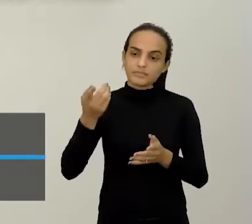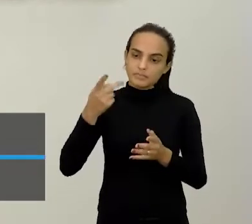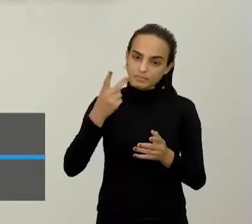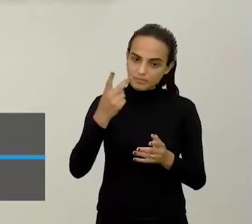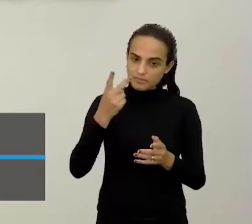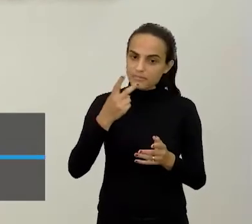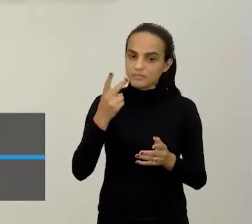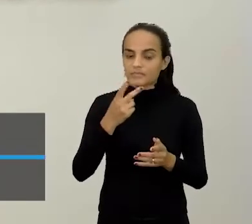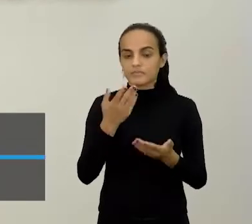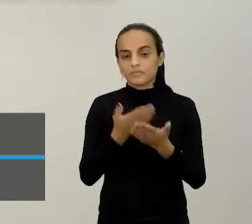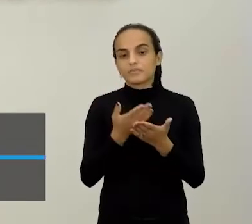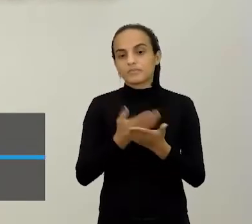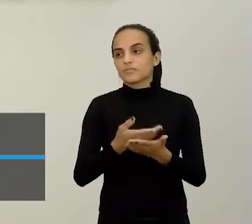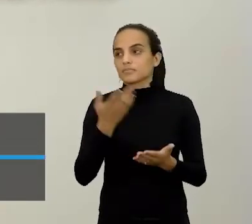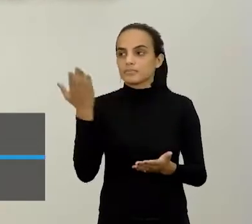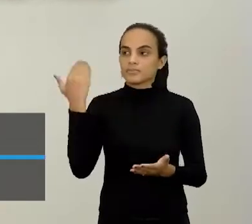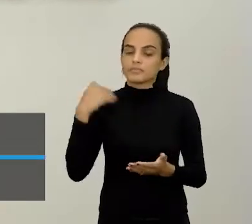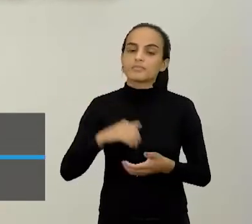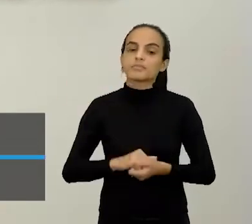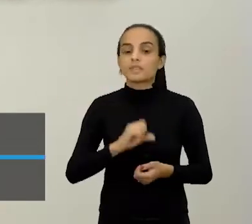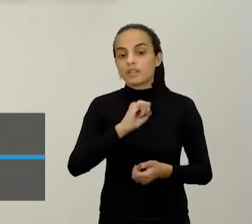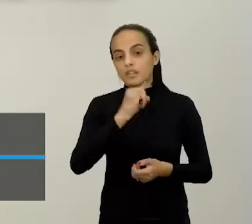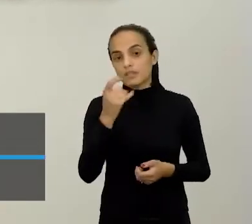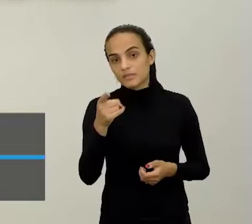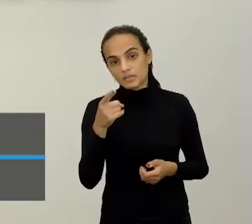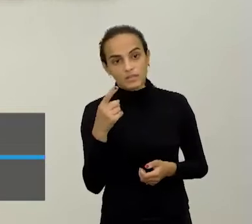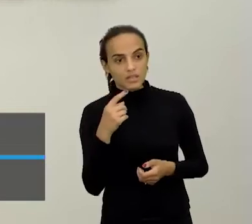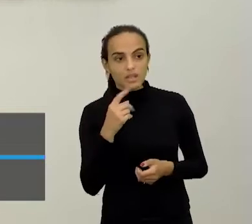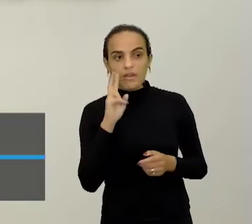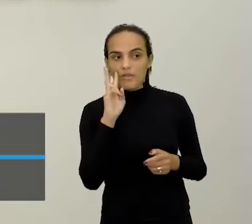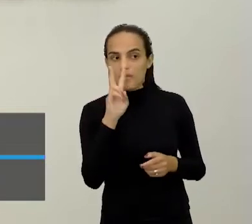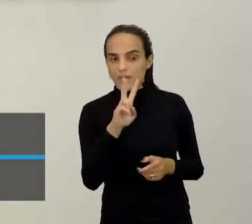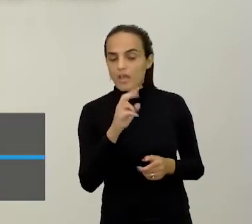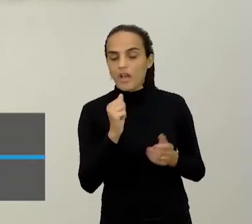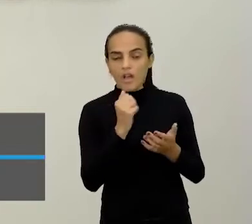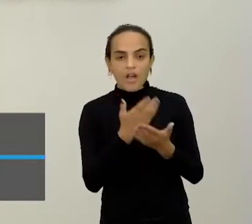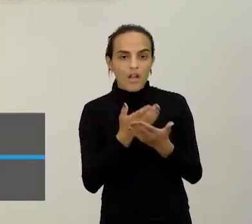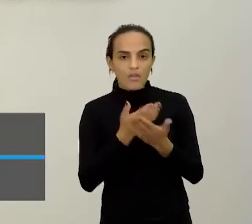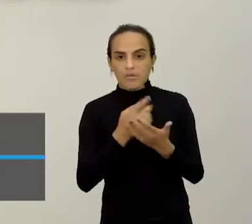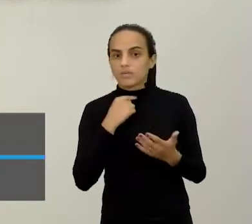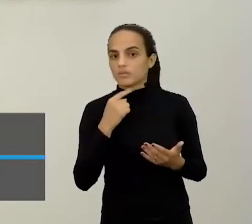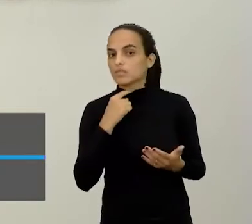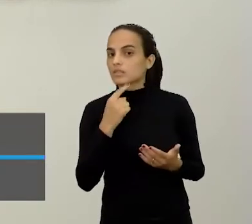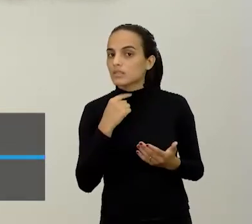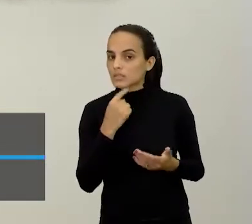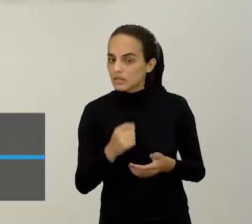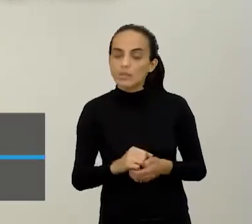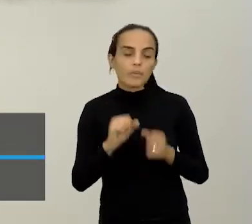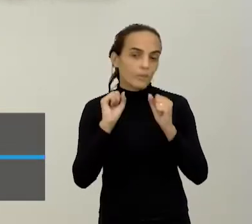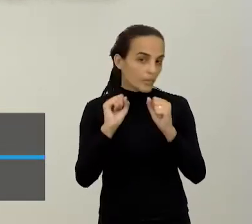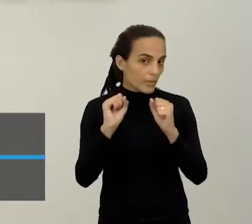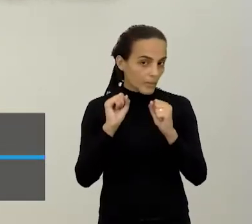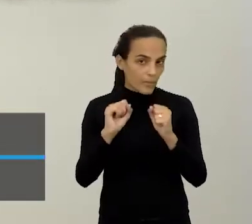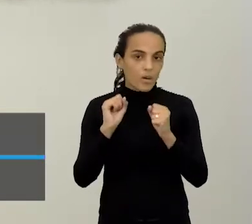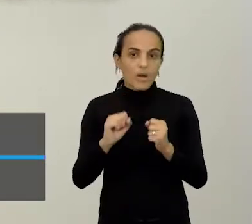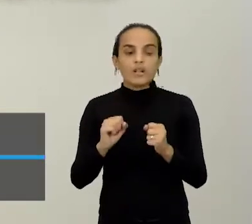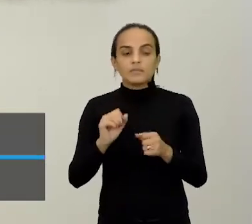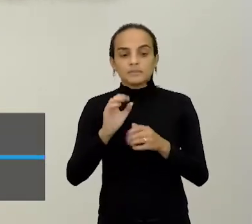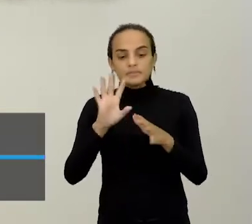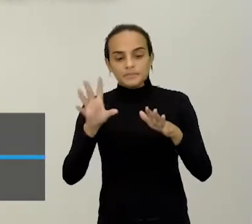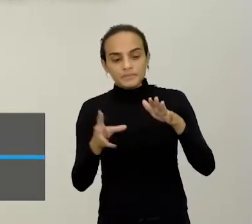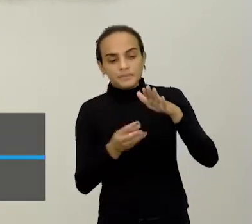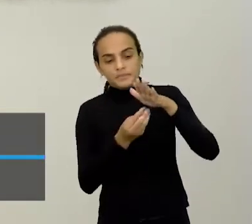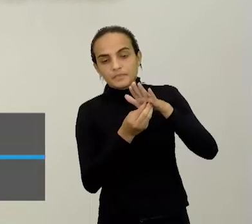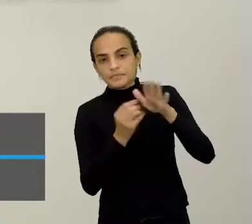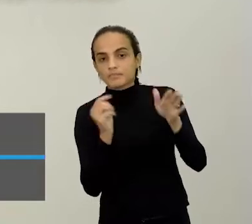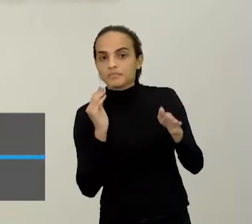não acompanhou essa aula, recomendo mais uma vez assistir, porque a aula de hoje ela está interligada. Se você não sabe o que é